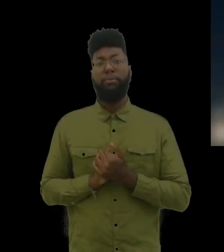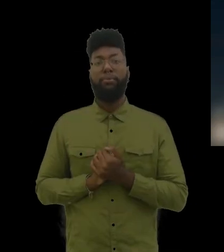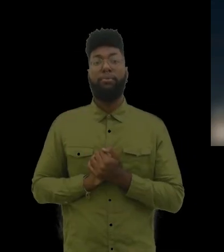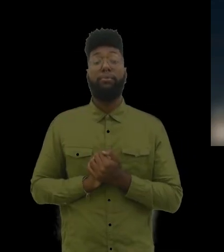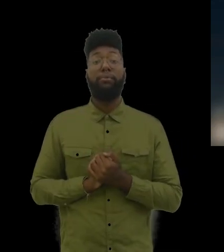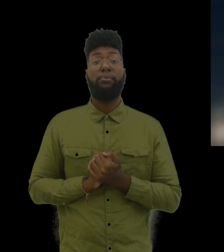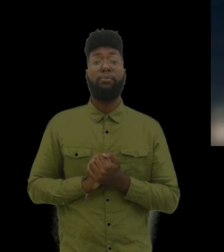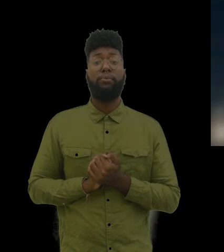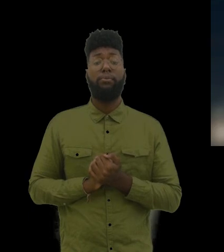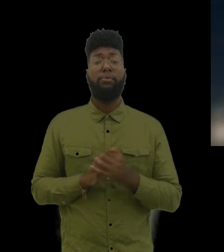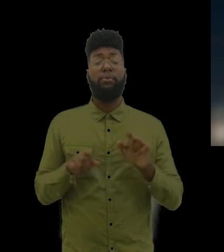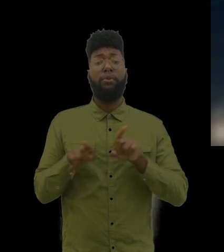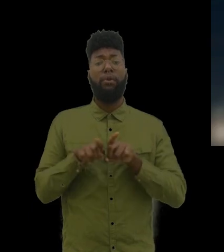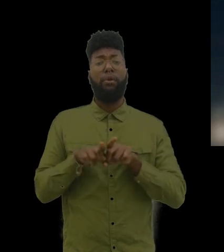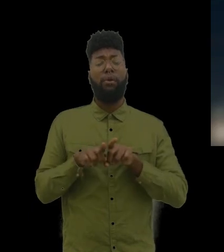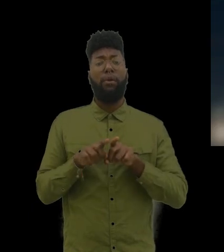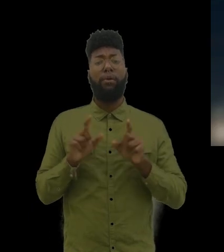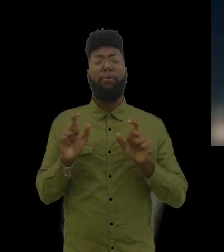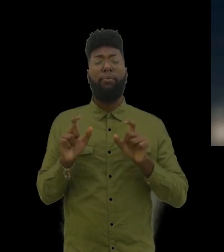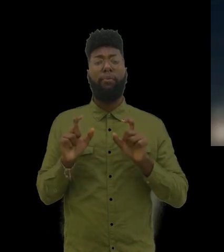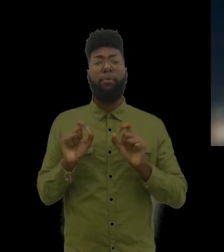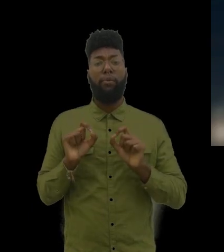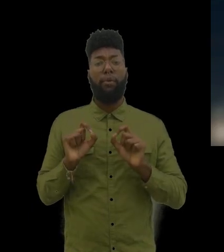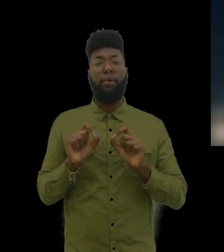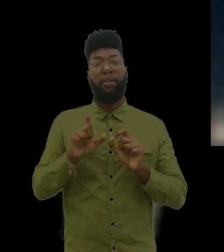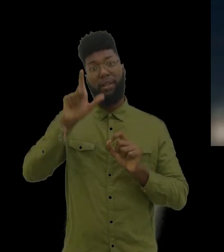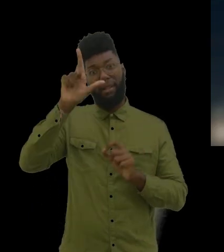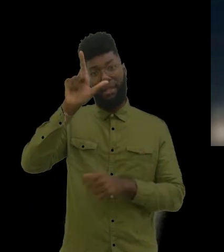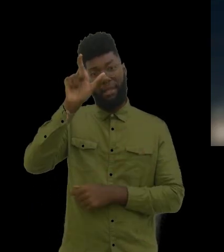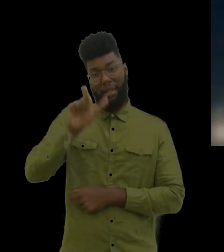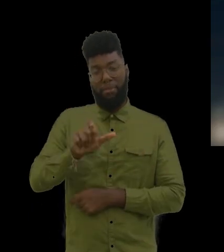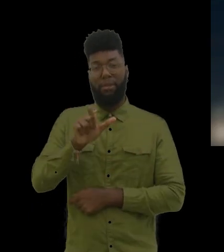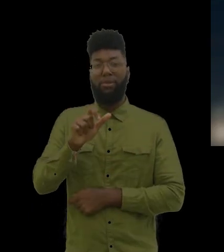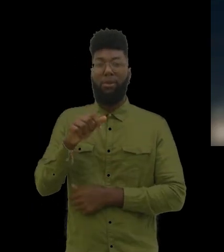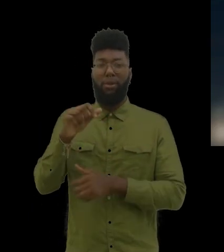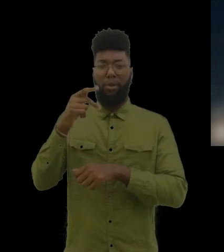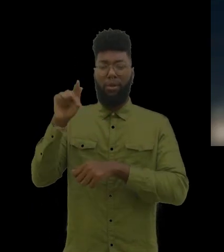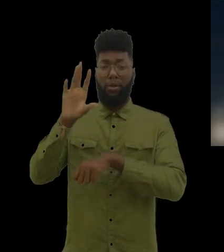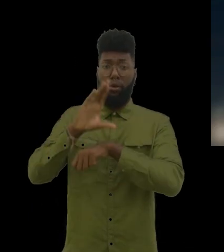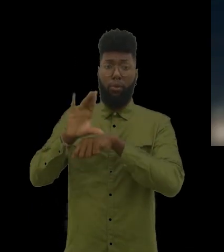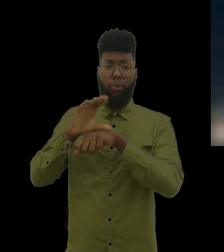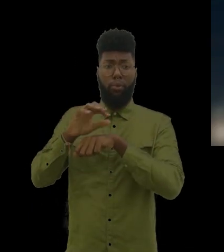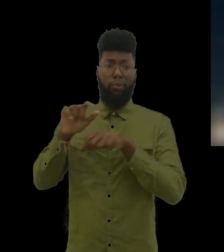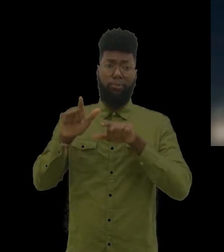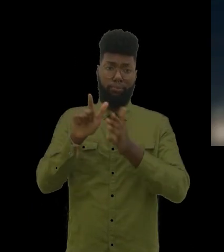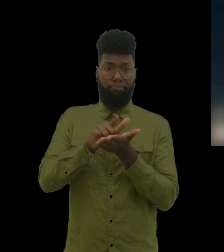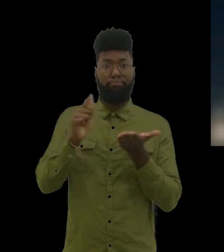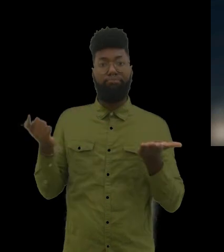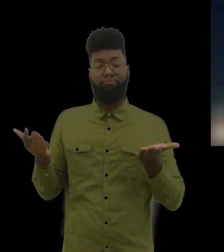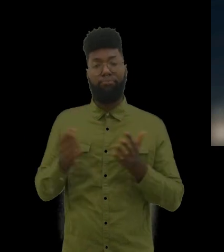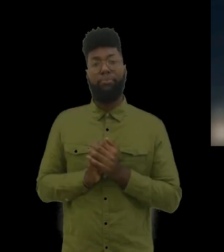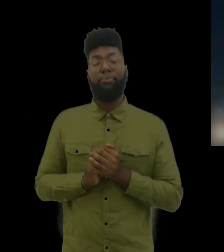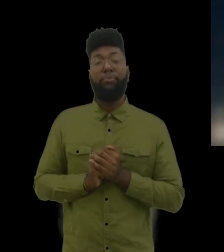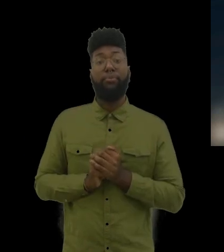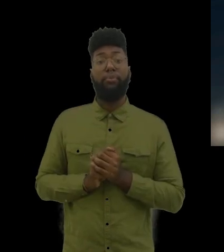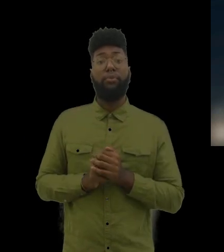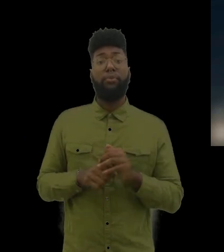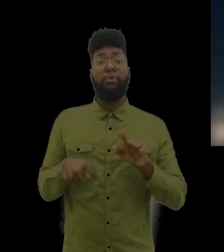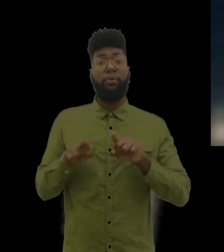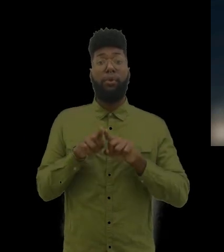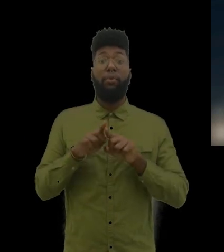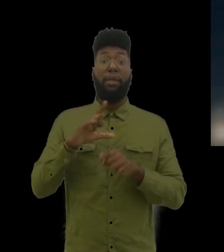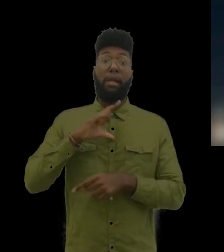Além, né, já falei da Ariane, né? Já falei dela, jornalismo. Eu acho que eu tinha pulado a Ariane. E também temos as